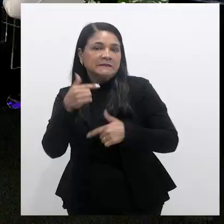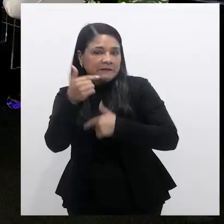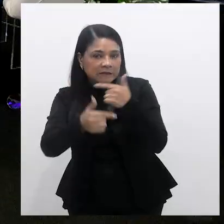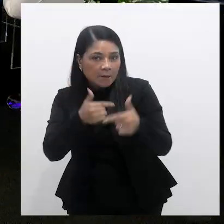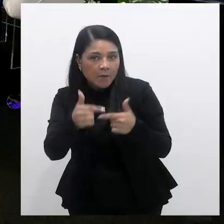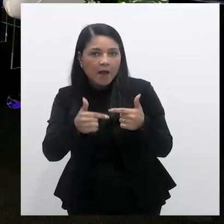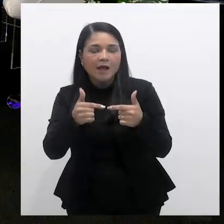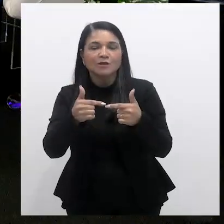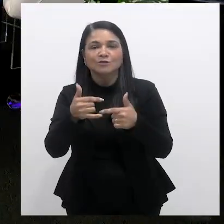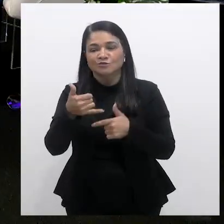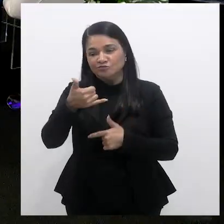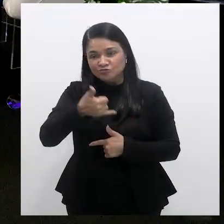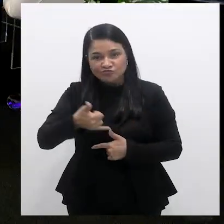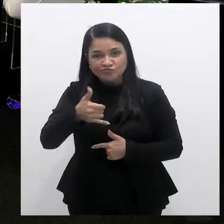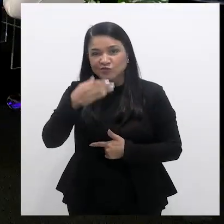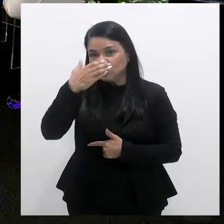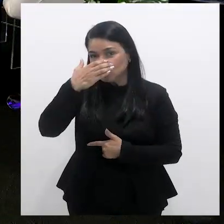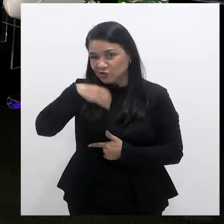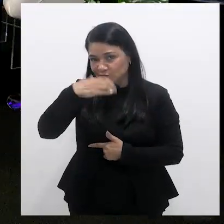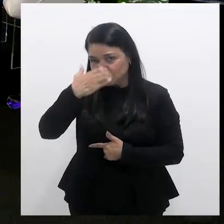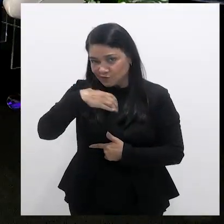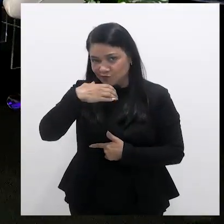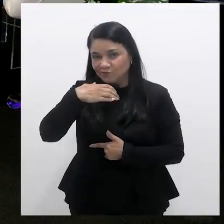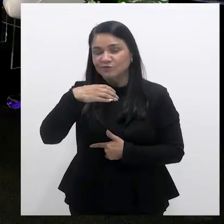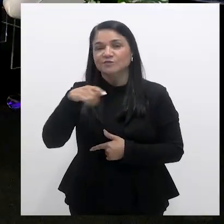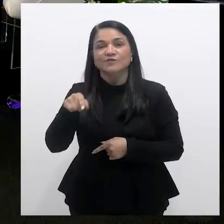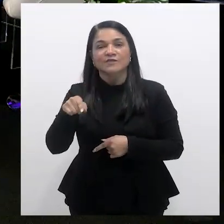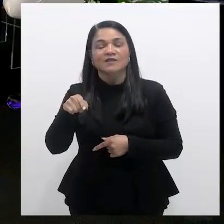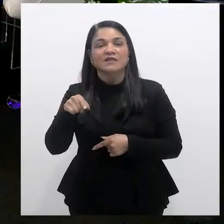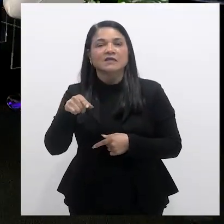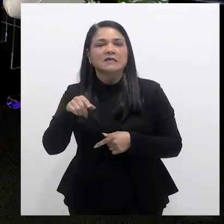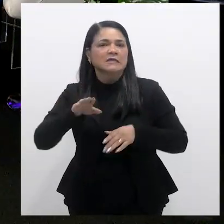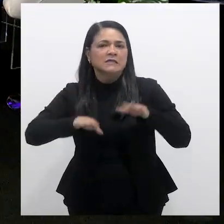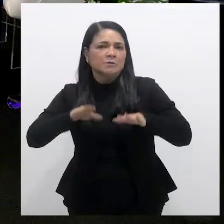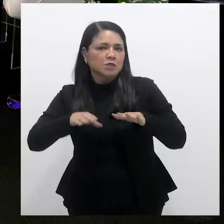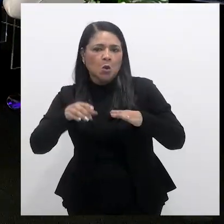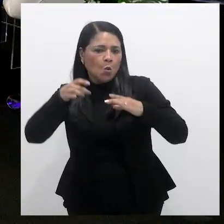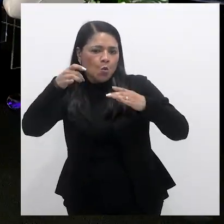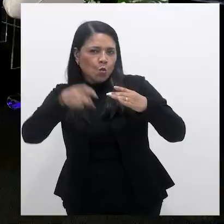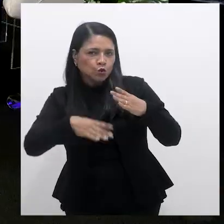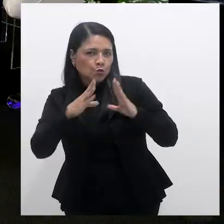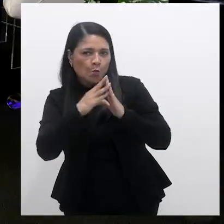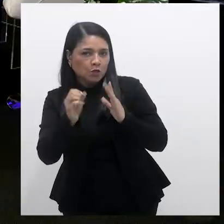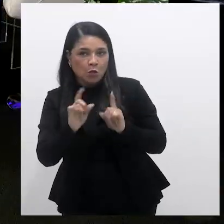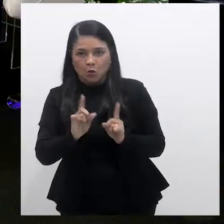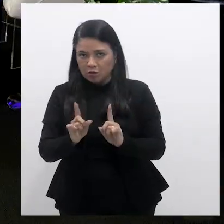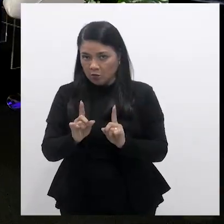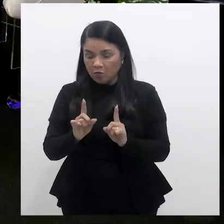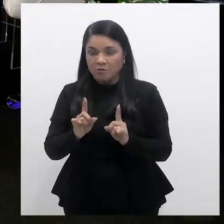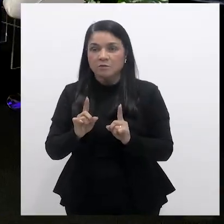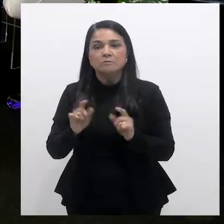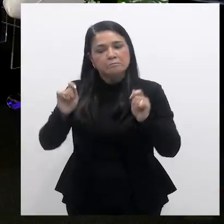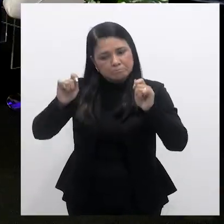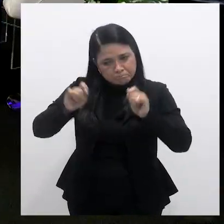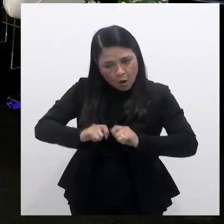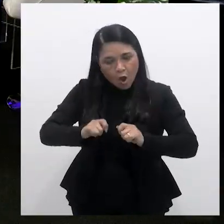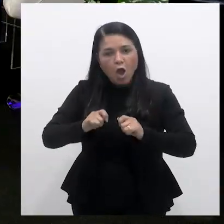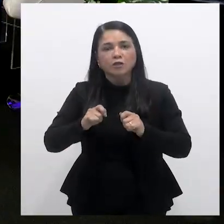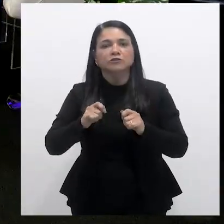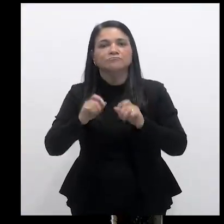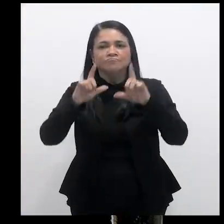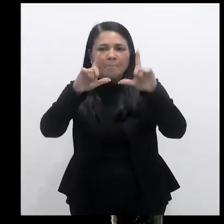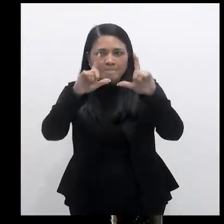em mãos, um smartphone, como é falado, né, muitas vezes, independente se é o último modelo ou não, é possível